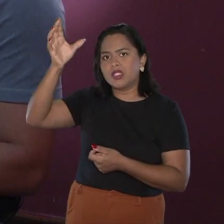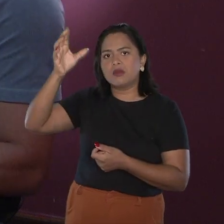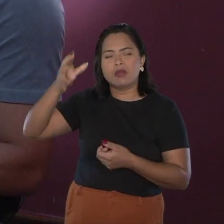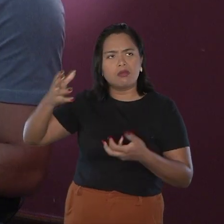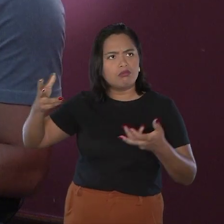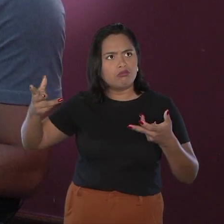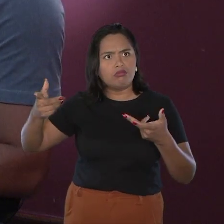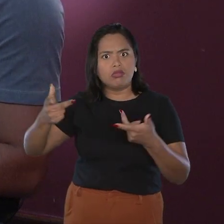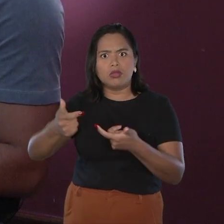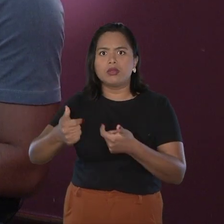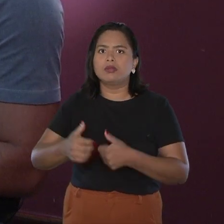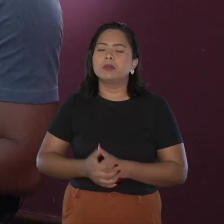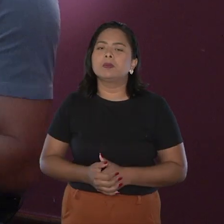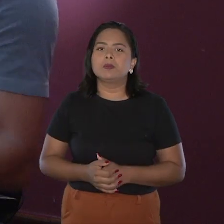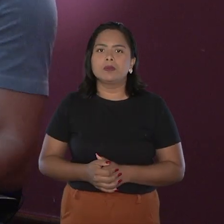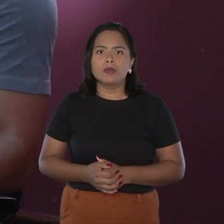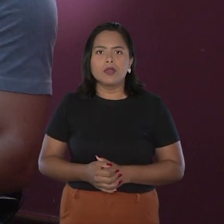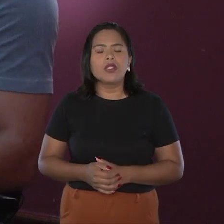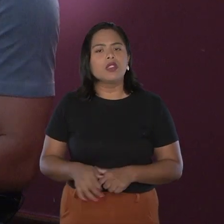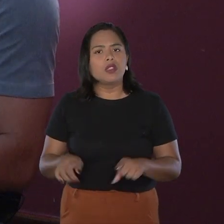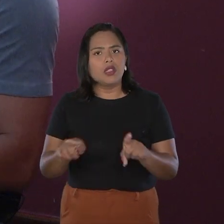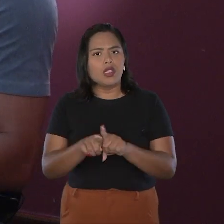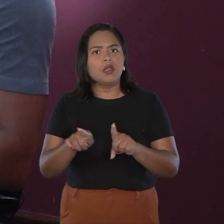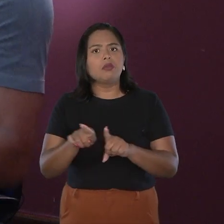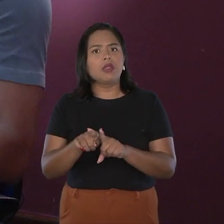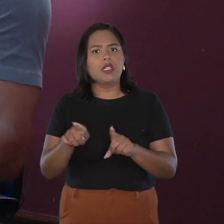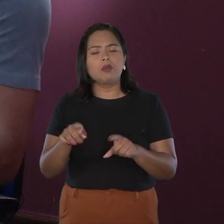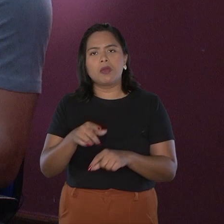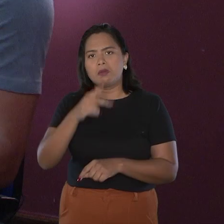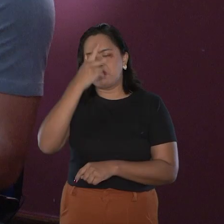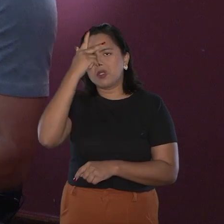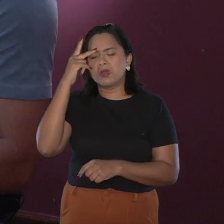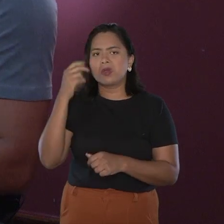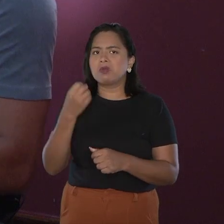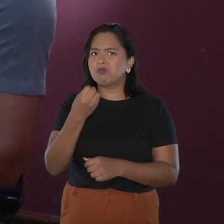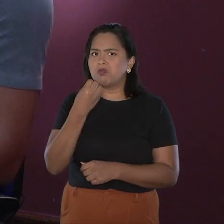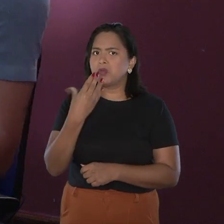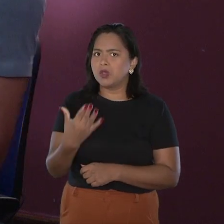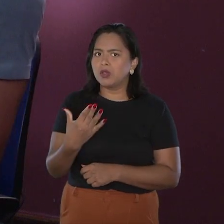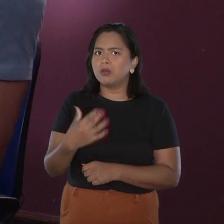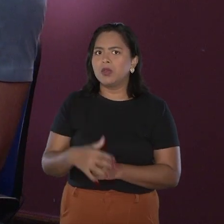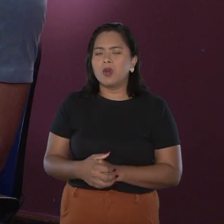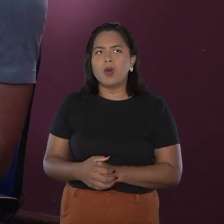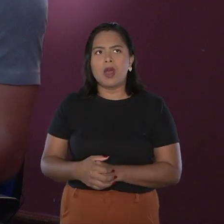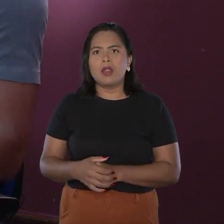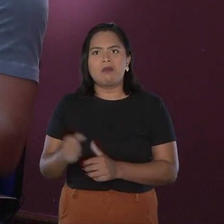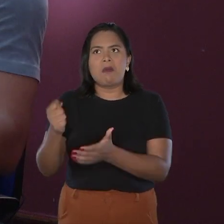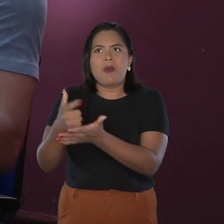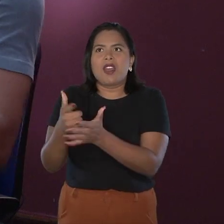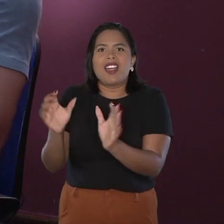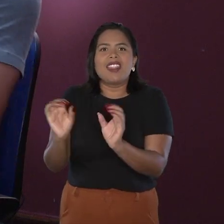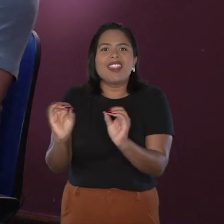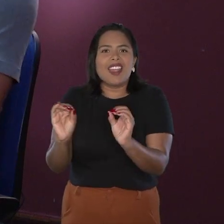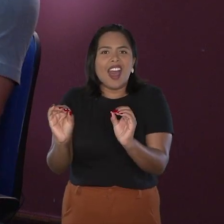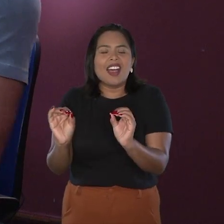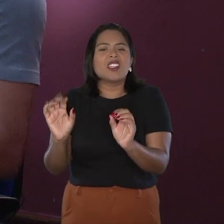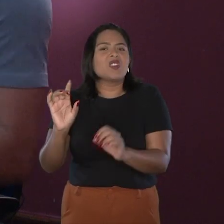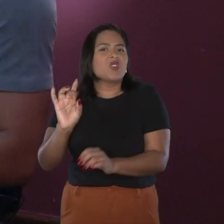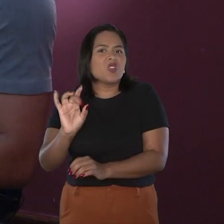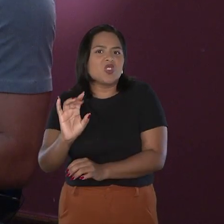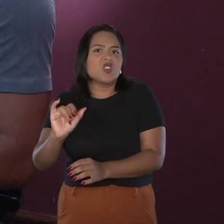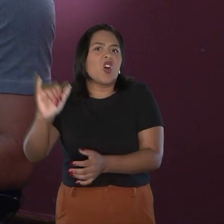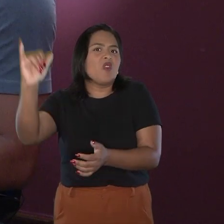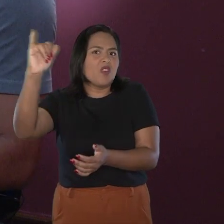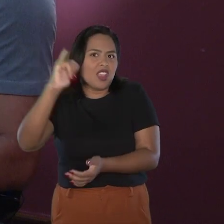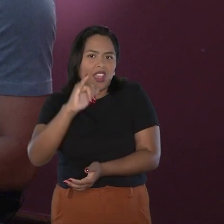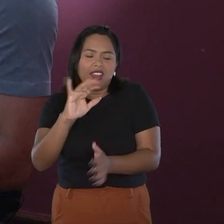incrível e humanamente também uma pessoa muito boa tanto que ele não cobrou para vir para cá a gente tá tentando só os custos dele